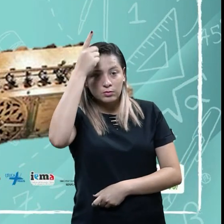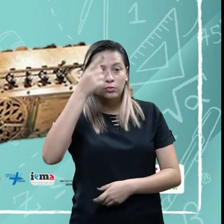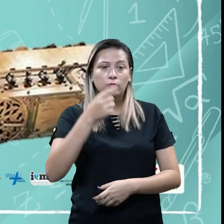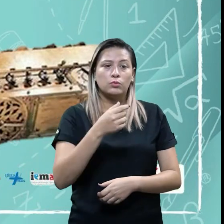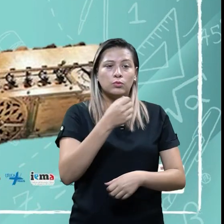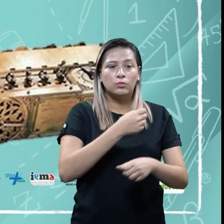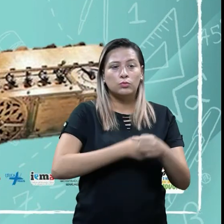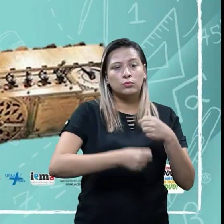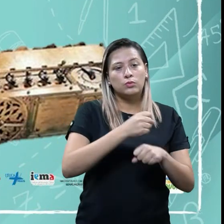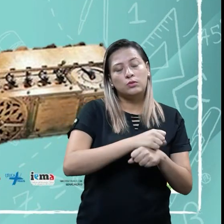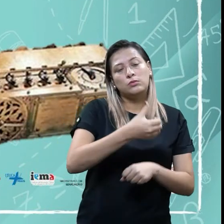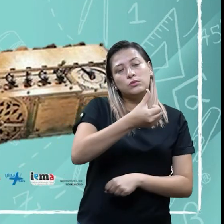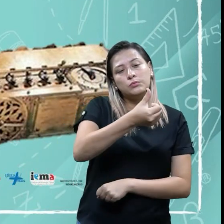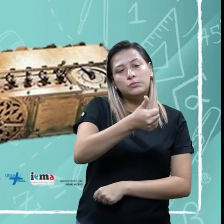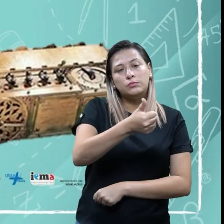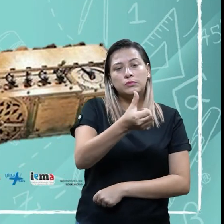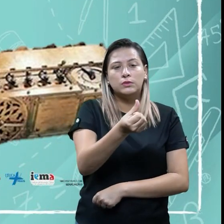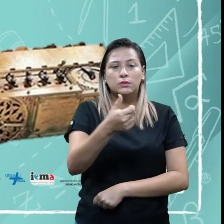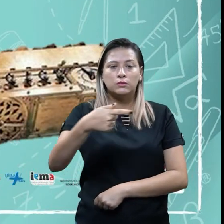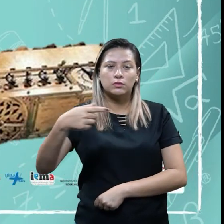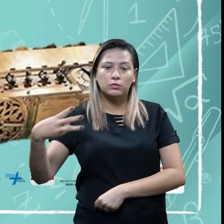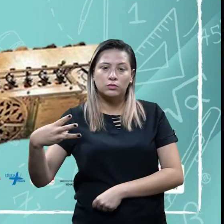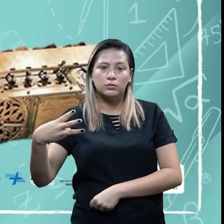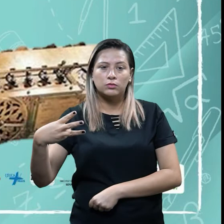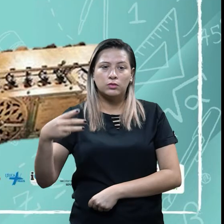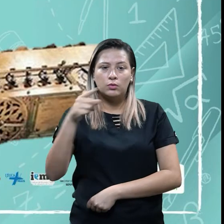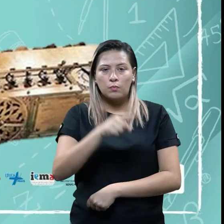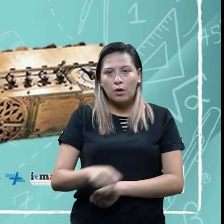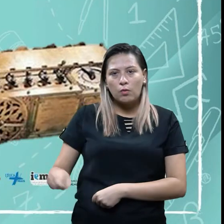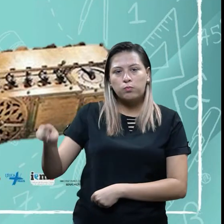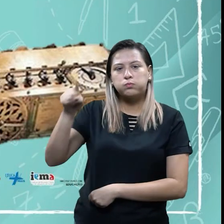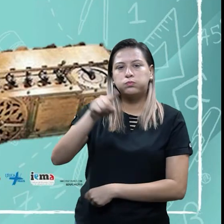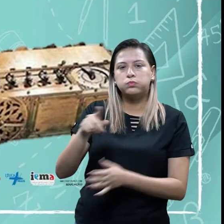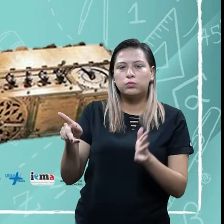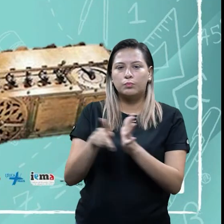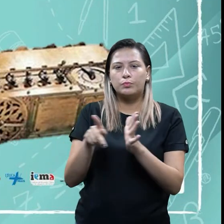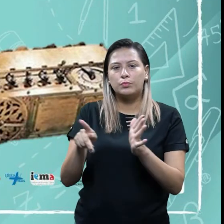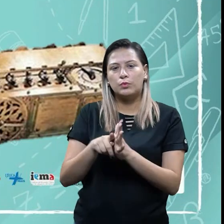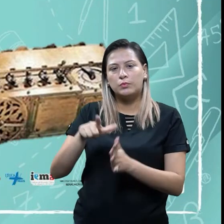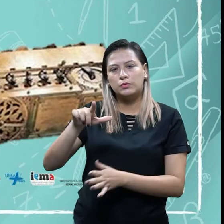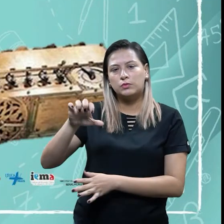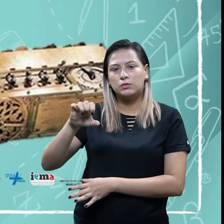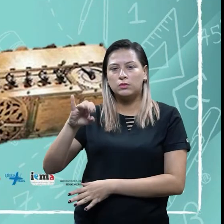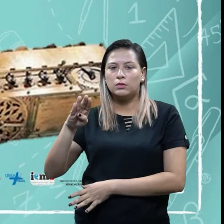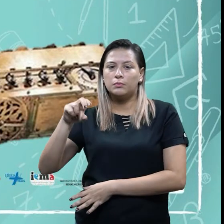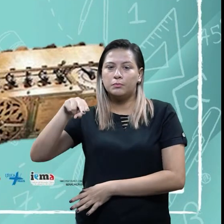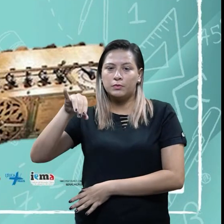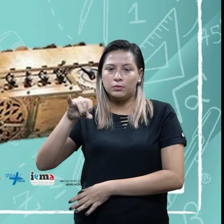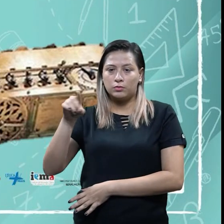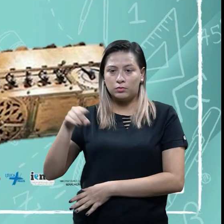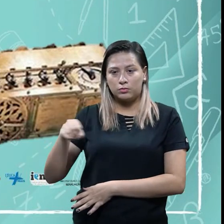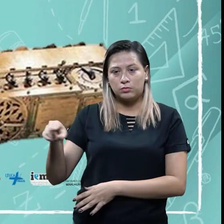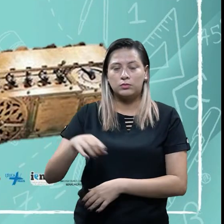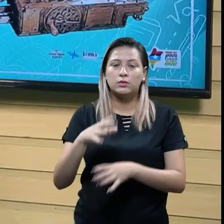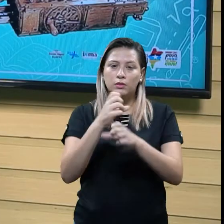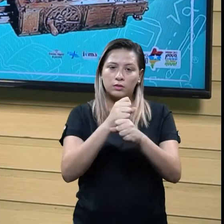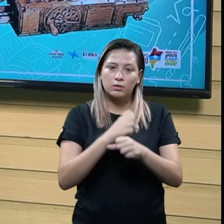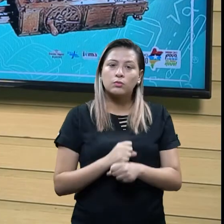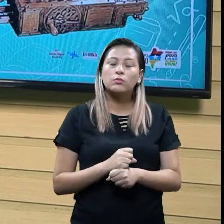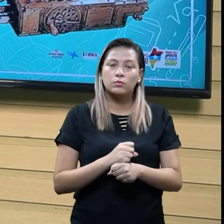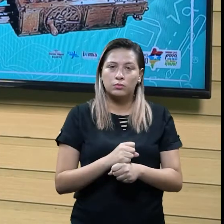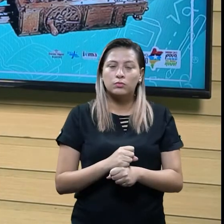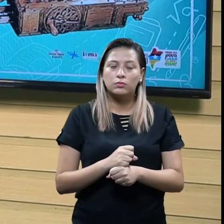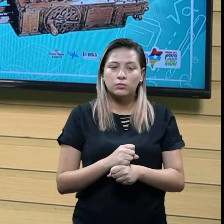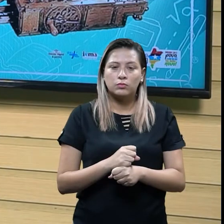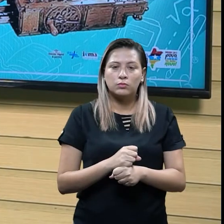a roda de Leibniz. Era uma máquina que efetuava as 4 operações, e além das 4 operações, ela